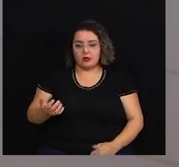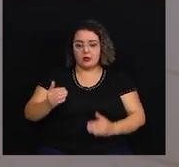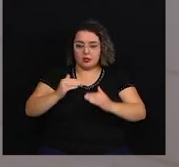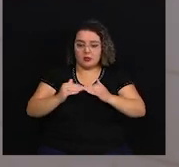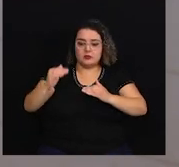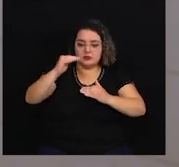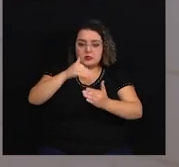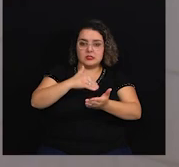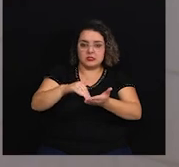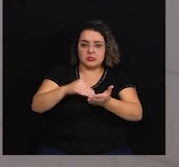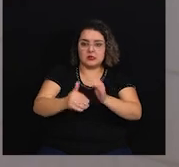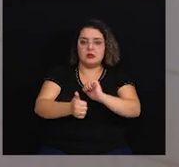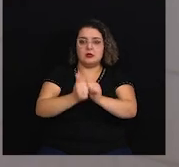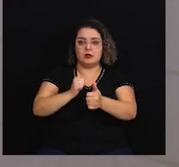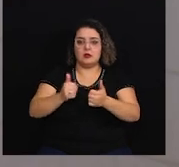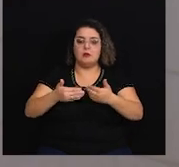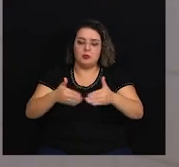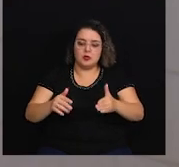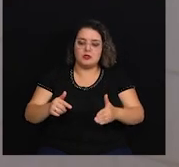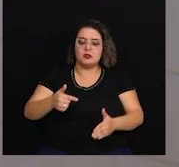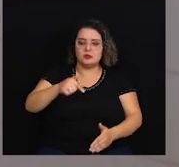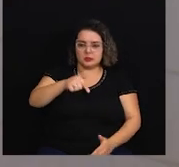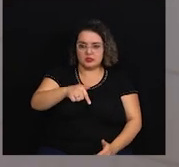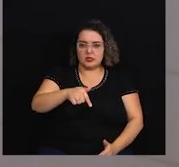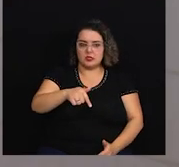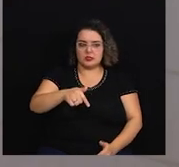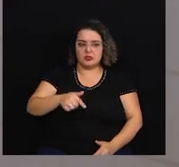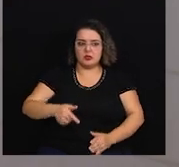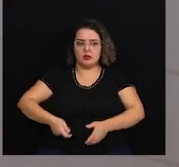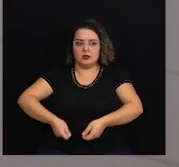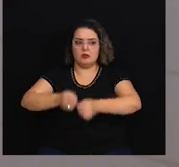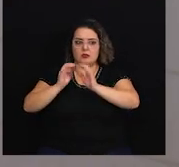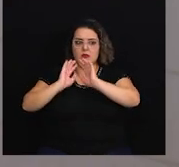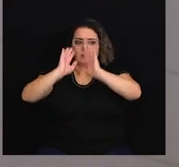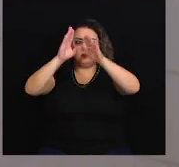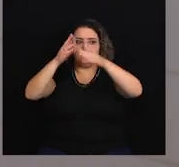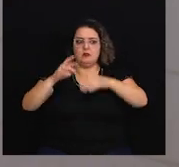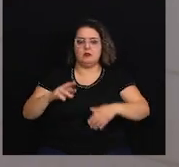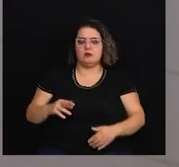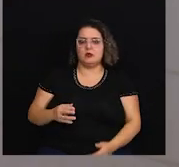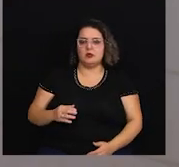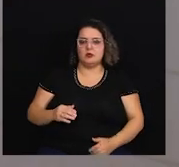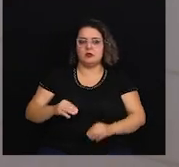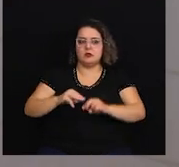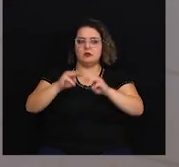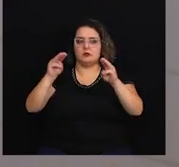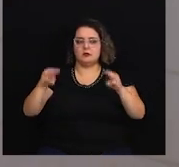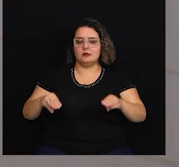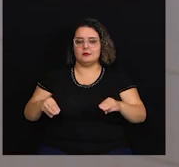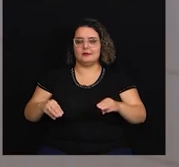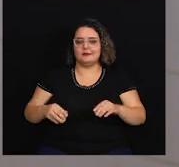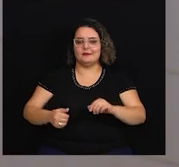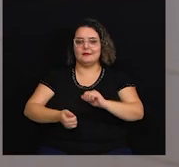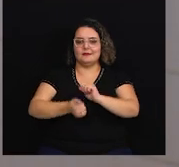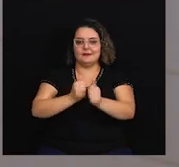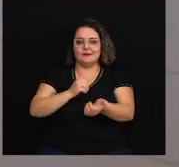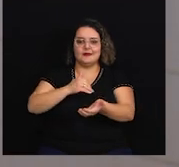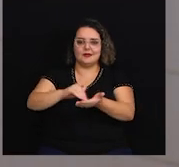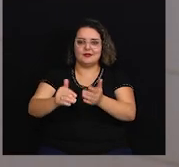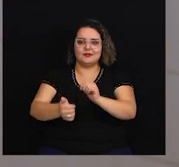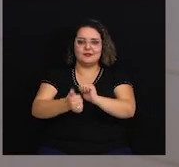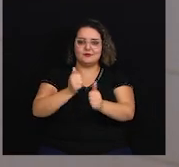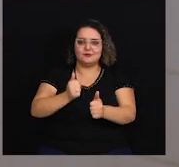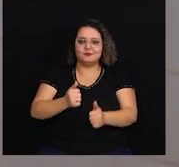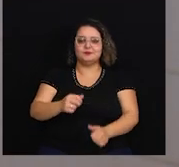da Secretaria de Esporte entrada Portão 7 Onde joga o voo Rei nada em cima do Museu do esporte da Secretaria de Esporte temos